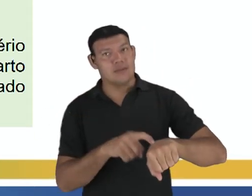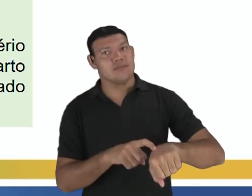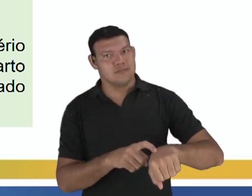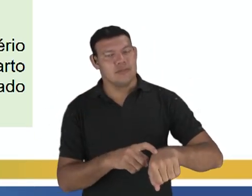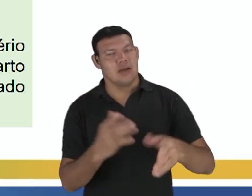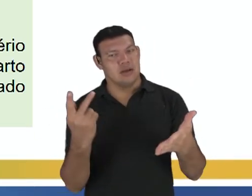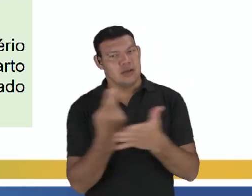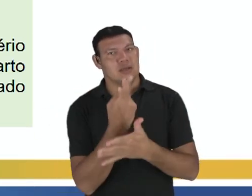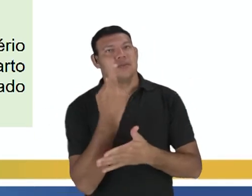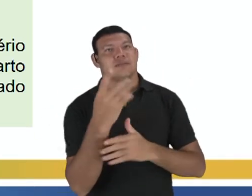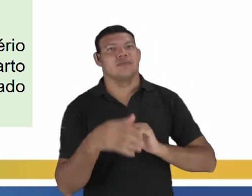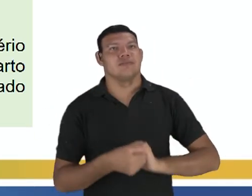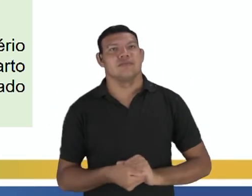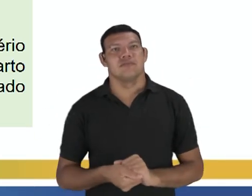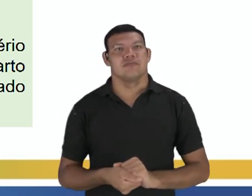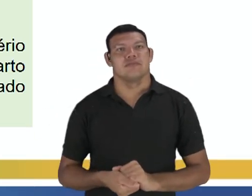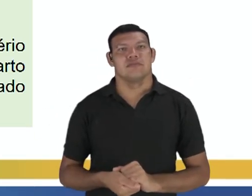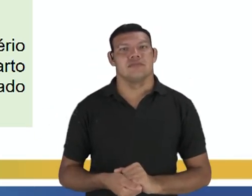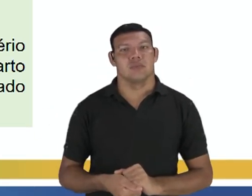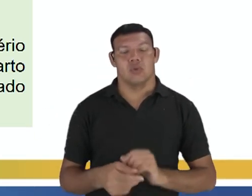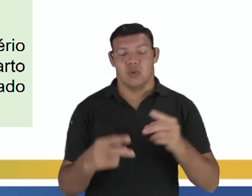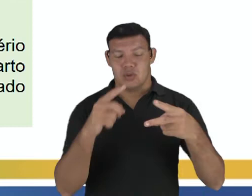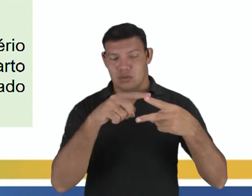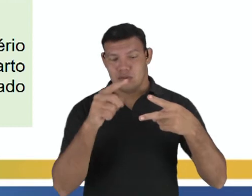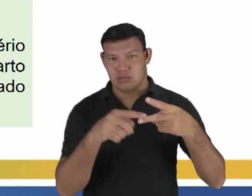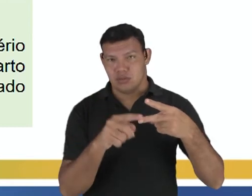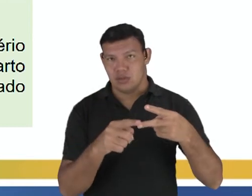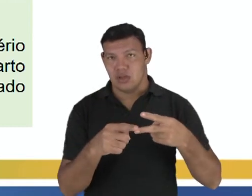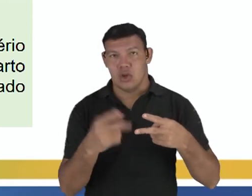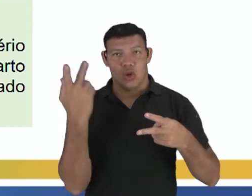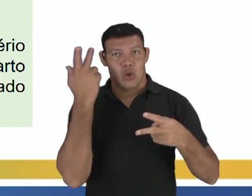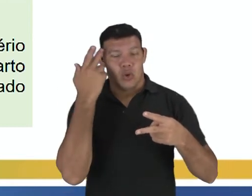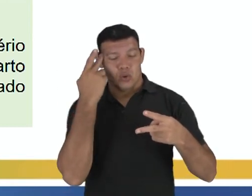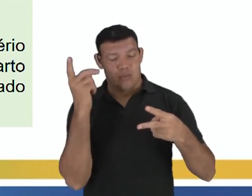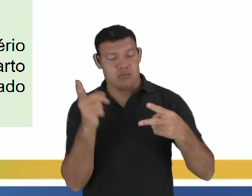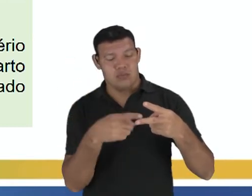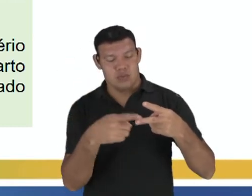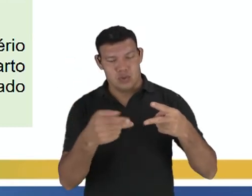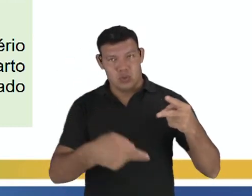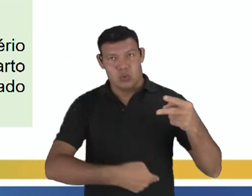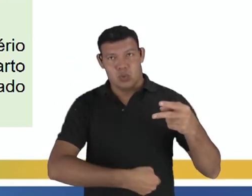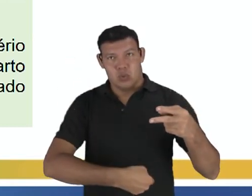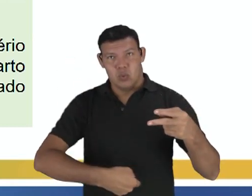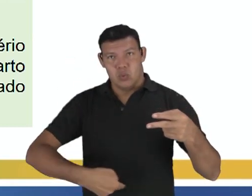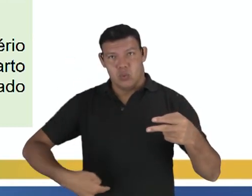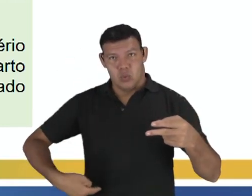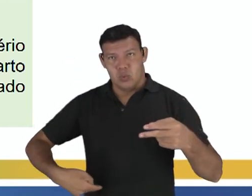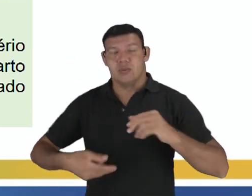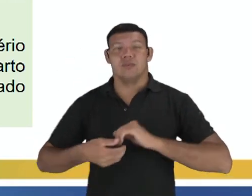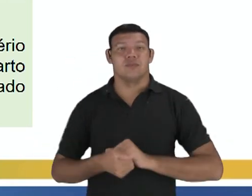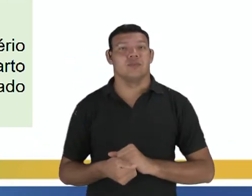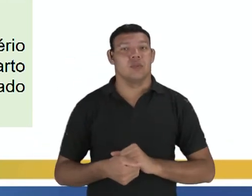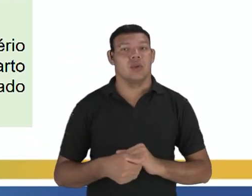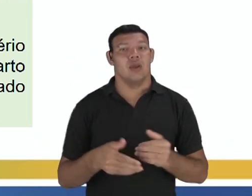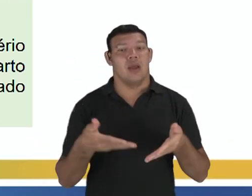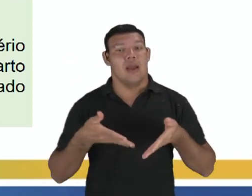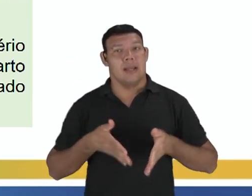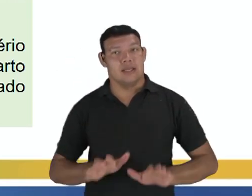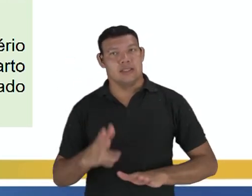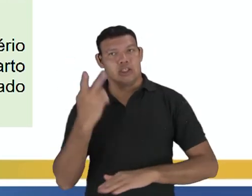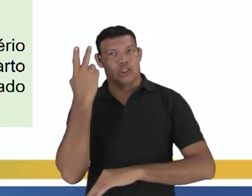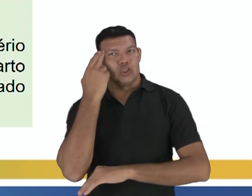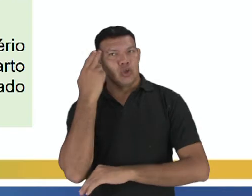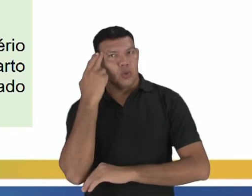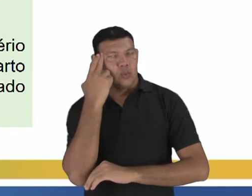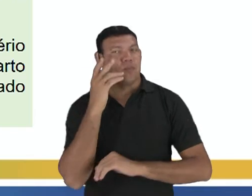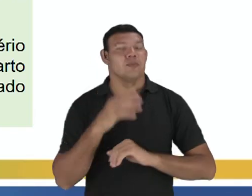forma que ele pode se dar né o parto basicamente pode ser de dois tipos natural e o Cesário tá o parto natural ou parto